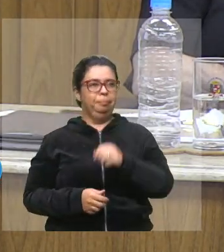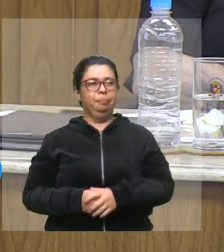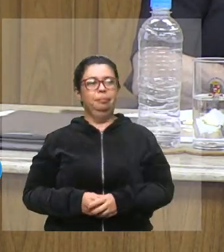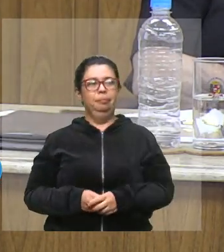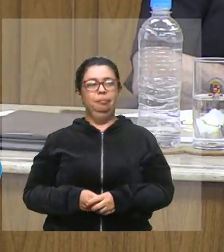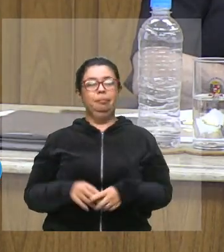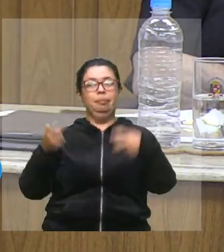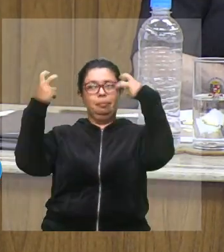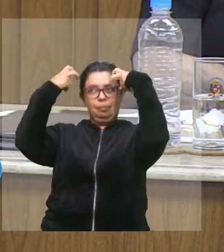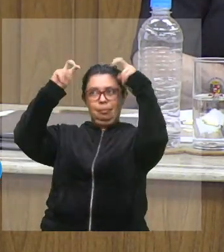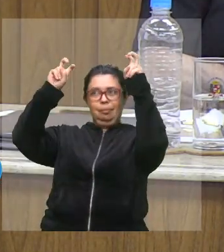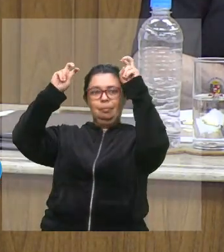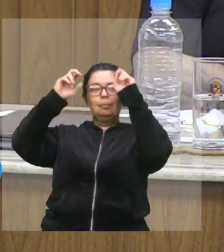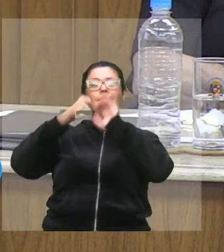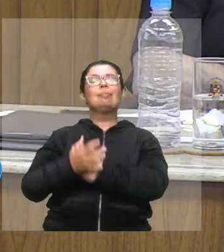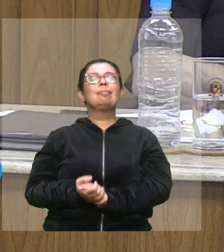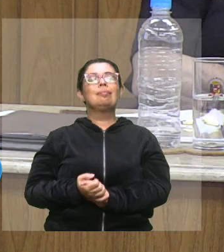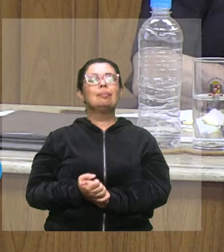vislumbra